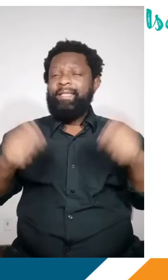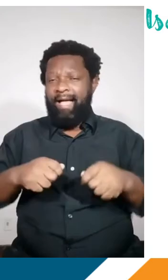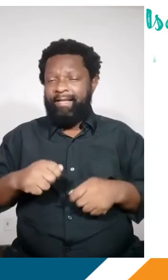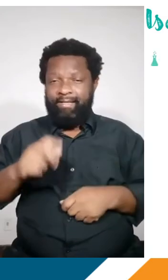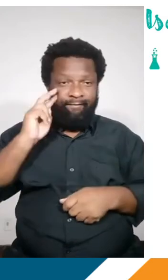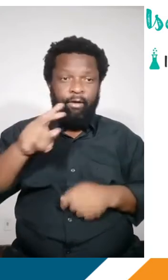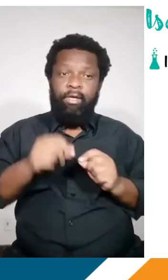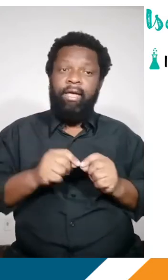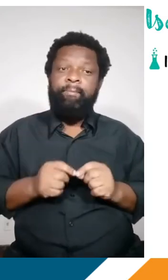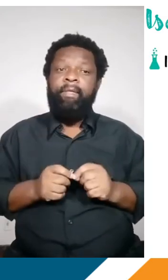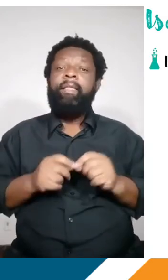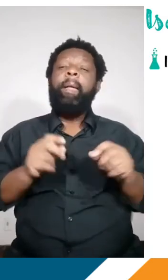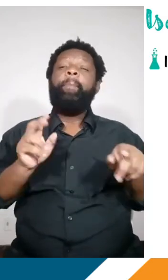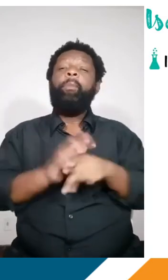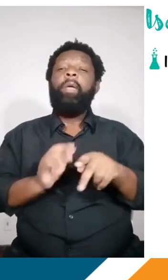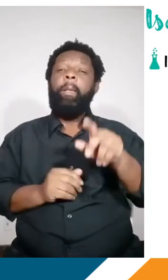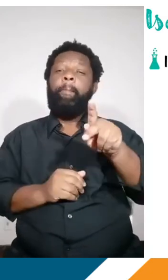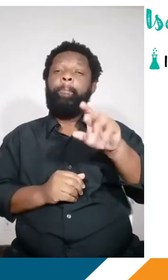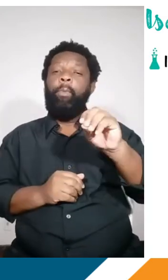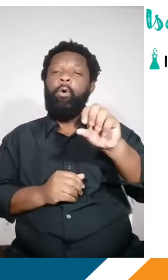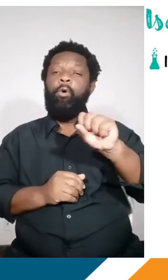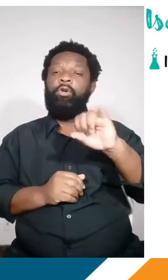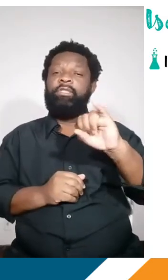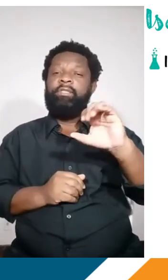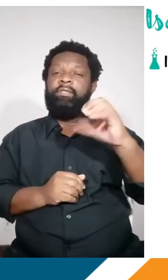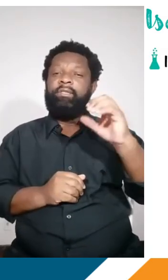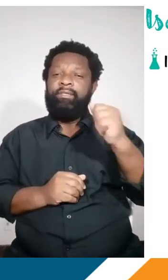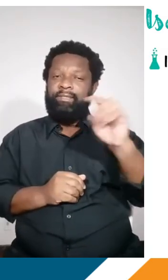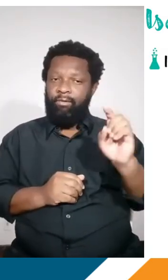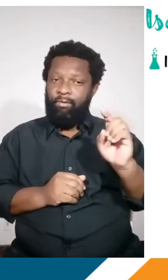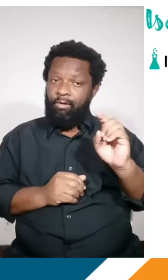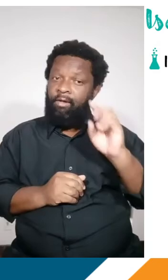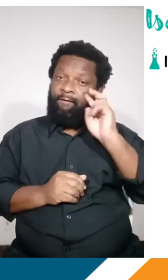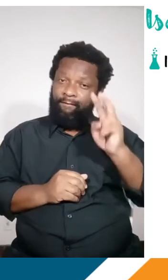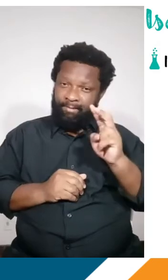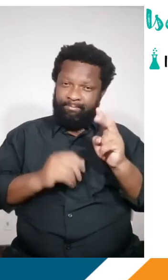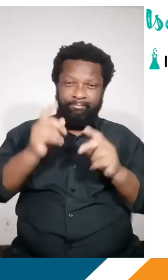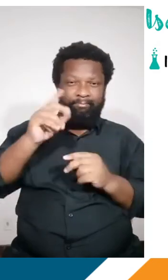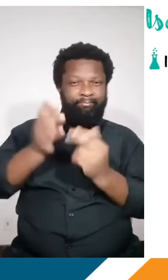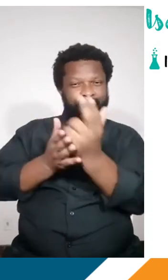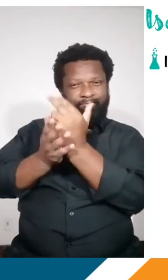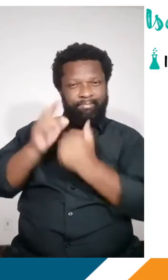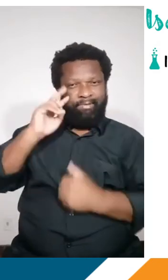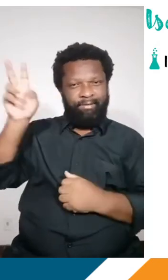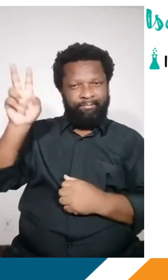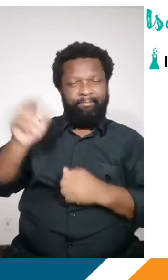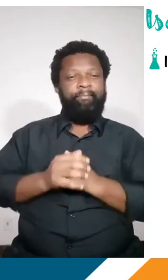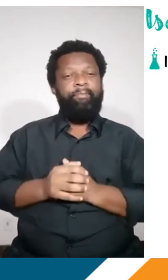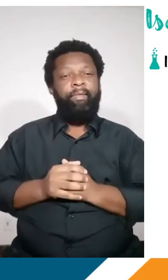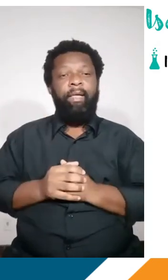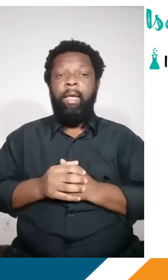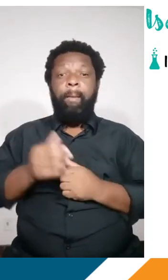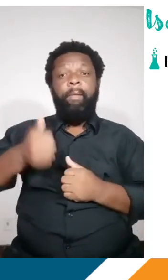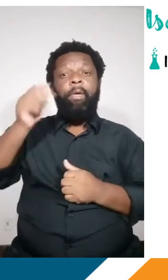que a gente vai ver é a isomeria de posição. E aí eu vou seguir essa sequência que a gente já está seguindo. Primeira